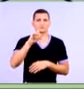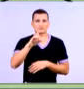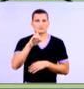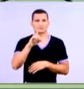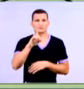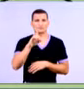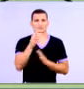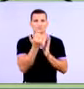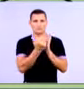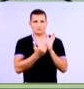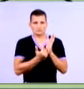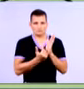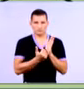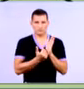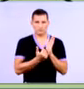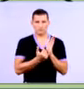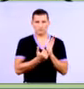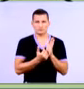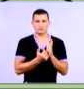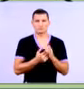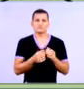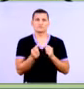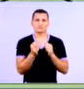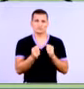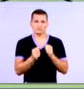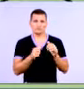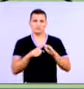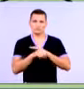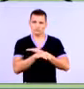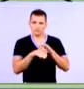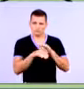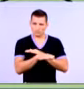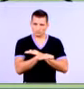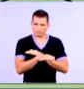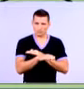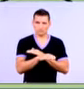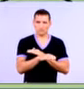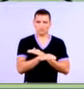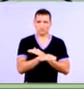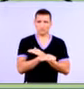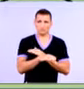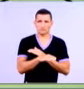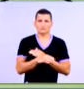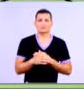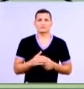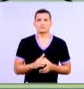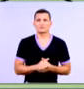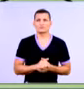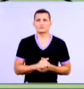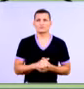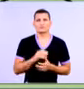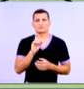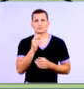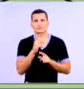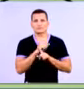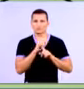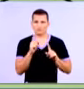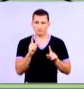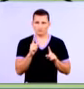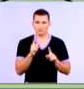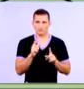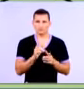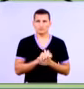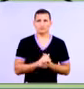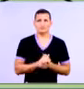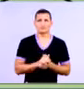né? E os elementos podem ser armazenados em posições consecutivas de forma linear ou não consecutivas